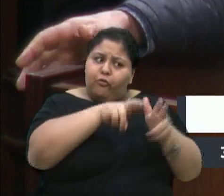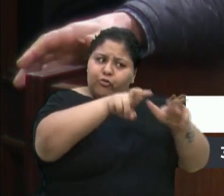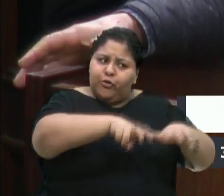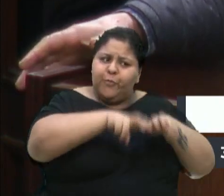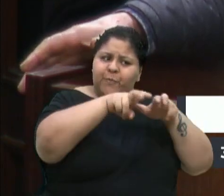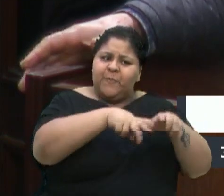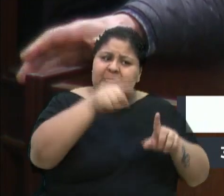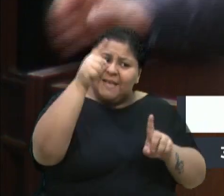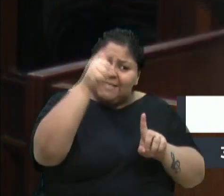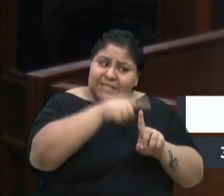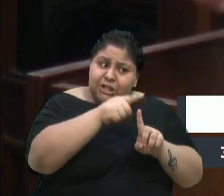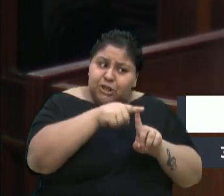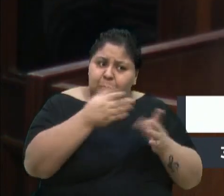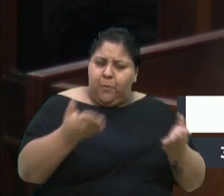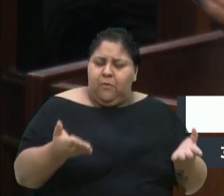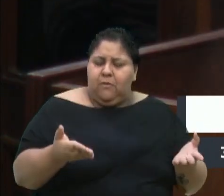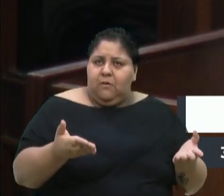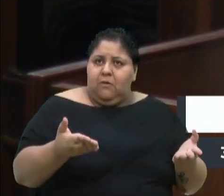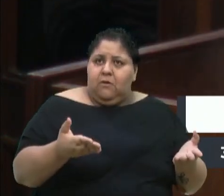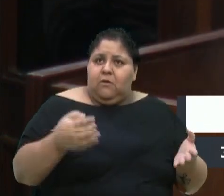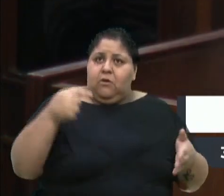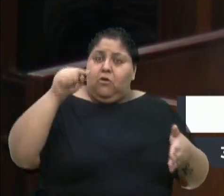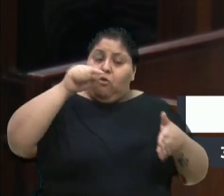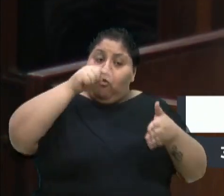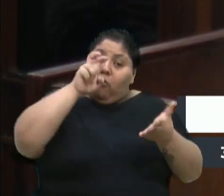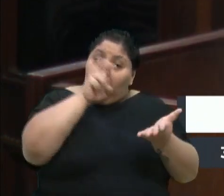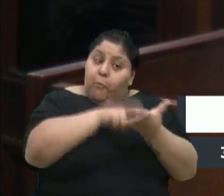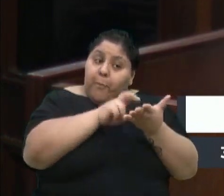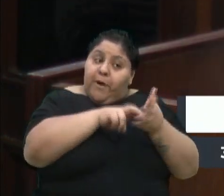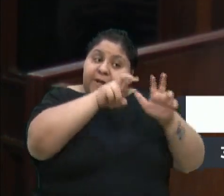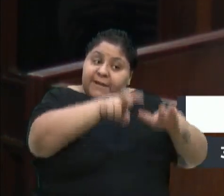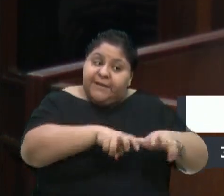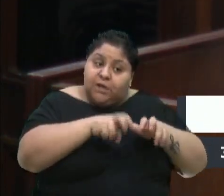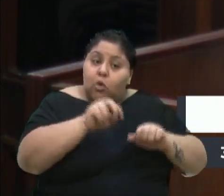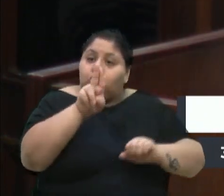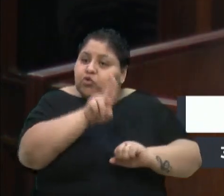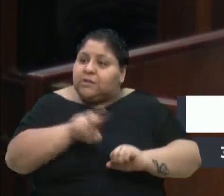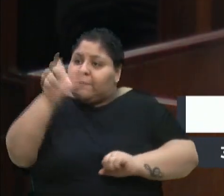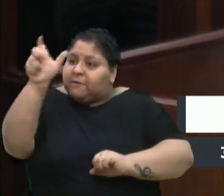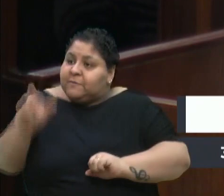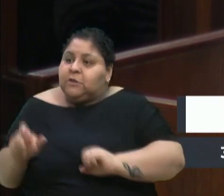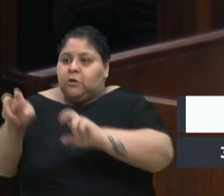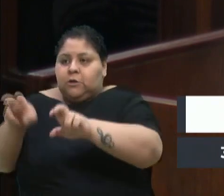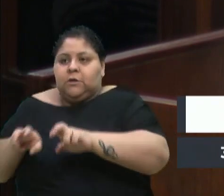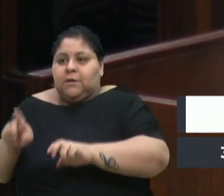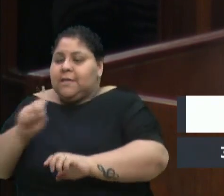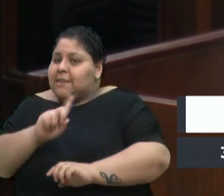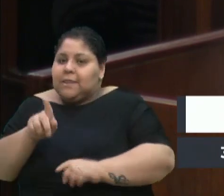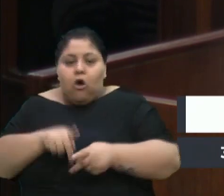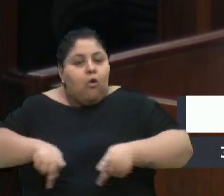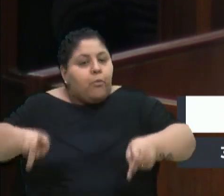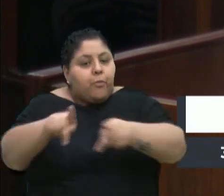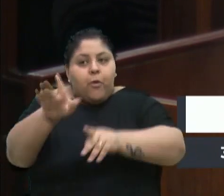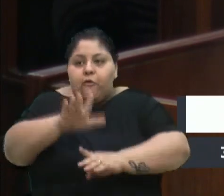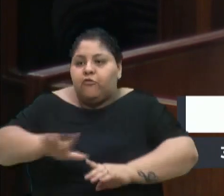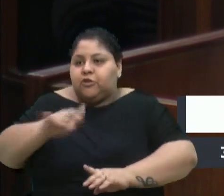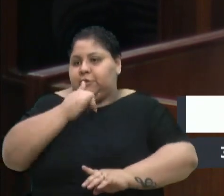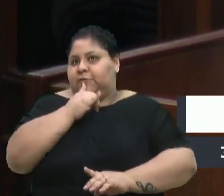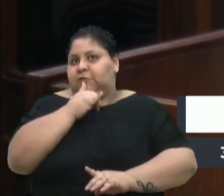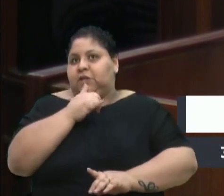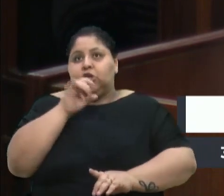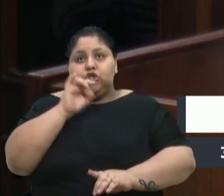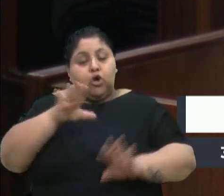de situação. O fundo dos agricultores se usa na agricultura, não é para o povo em geral, infelizmente. É para incentivar